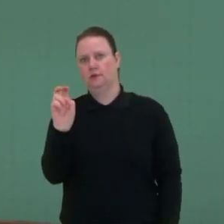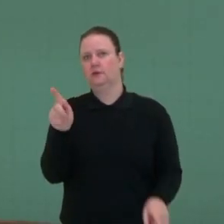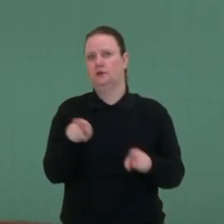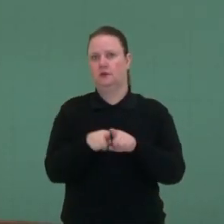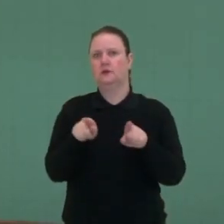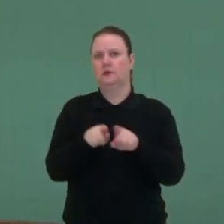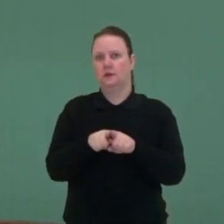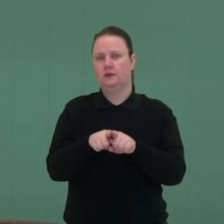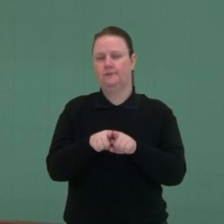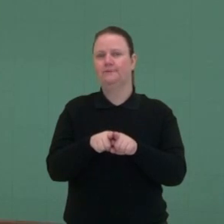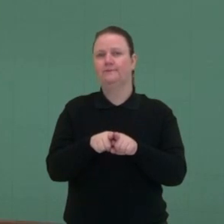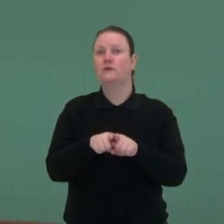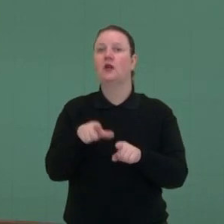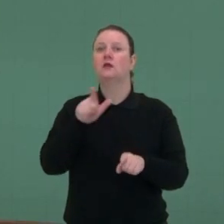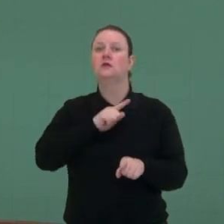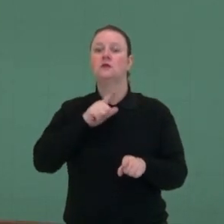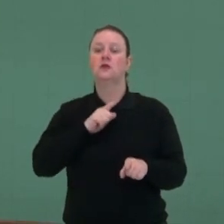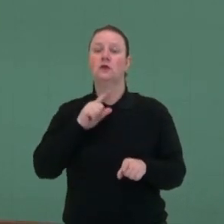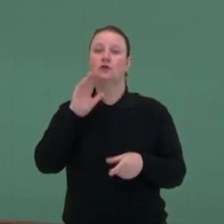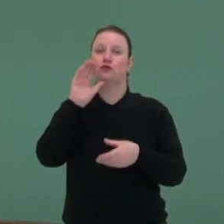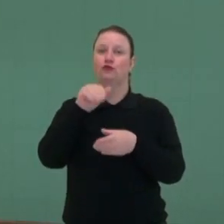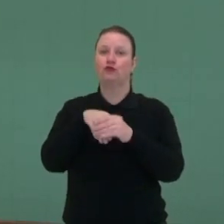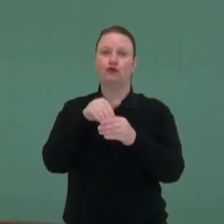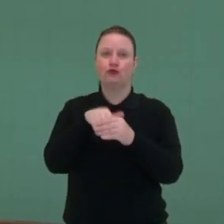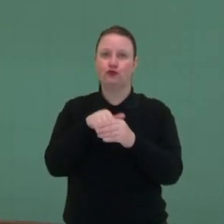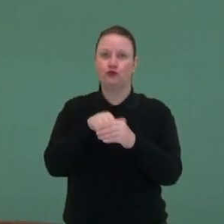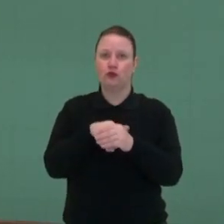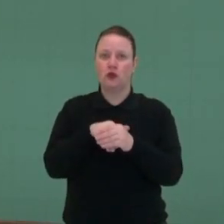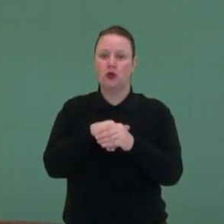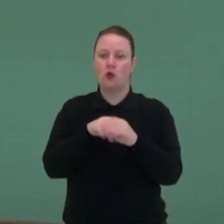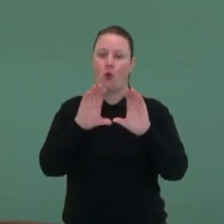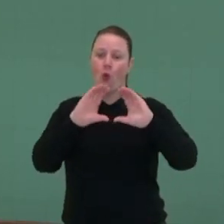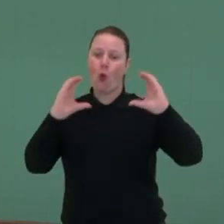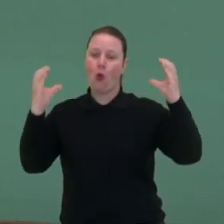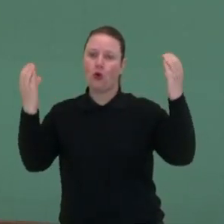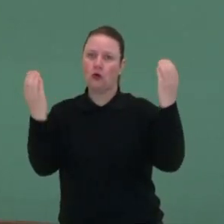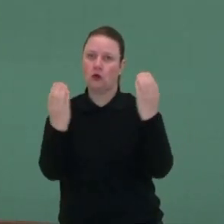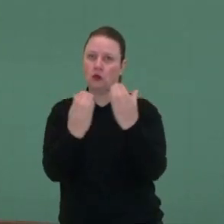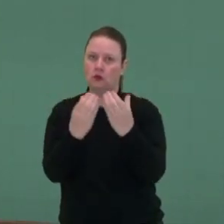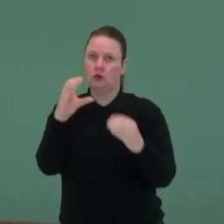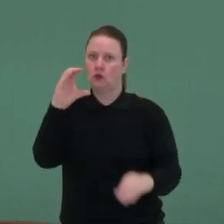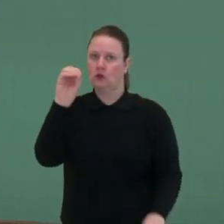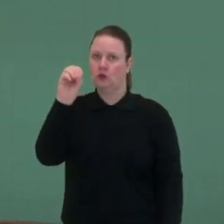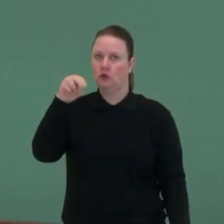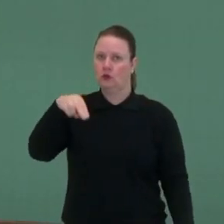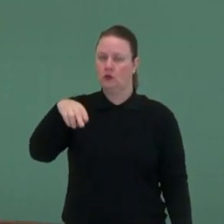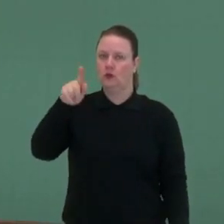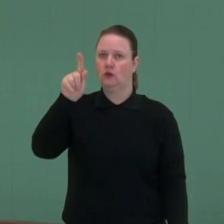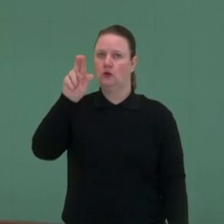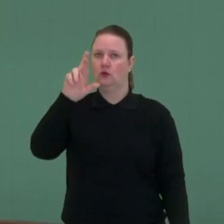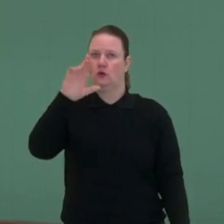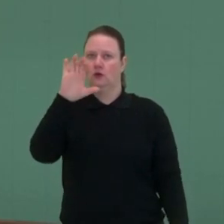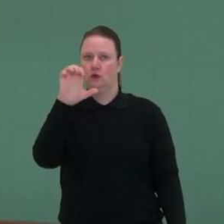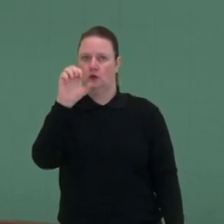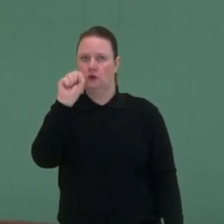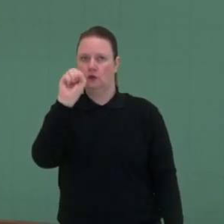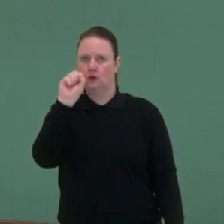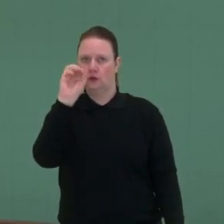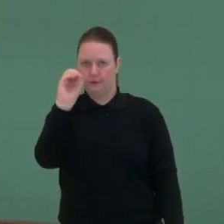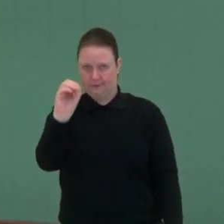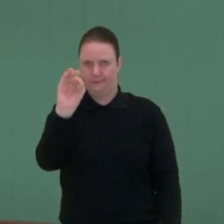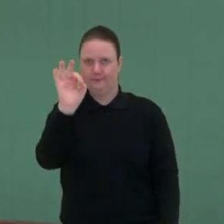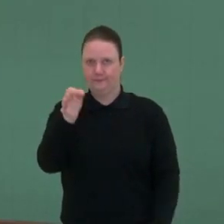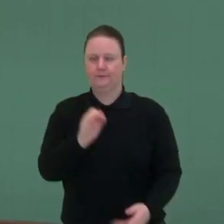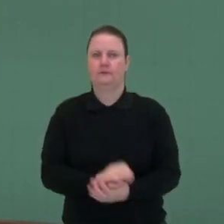Neves e José Sarney. Foram eleições indiretas, o povo não votou diretamente, foram os deputados e